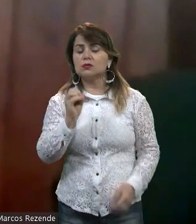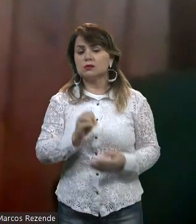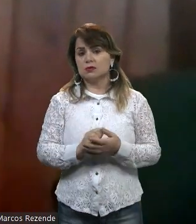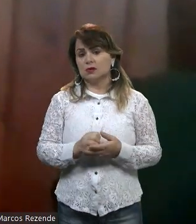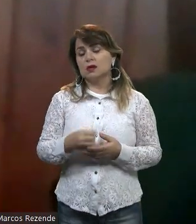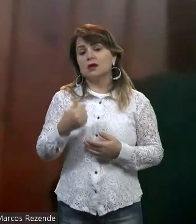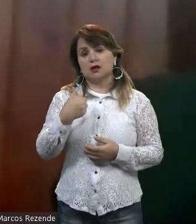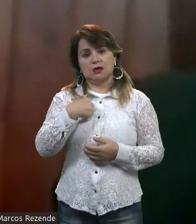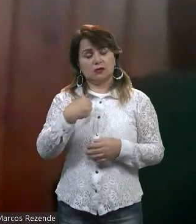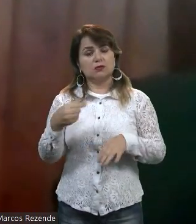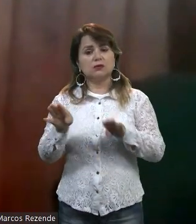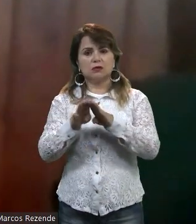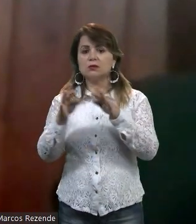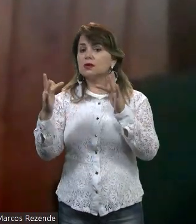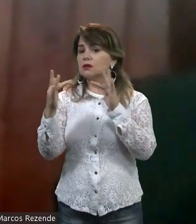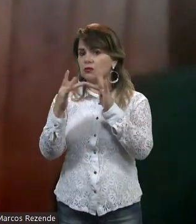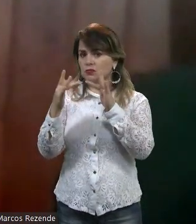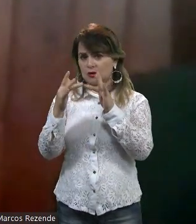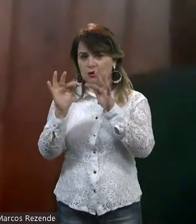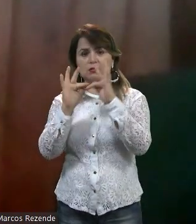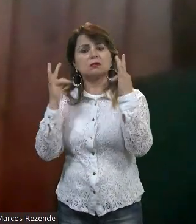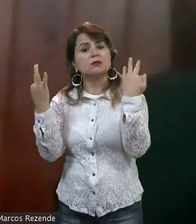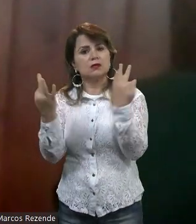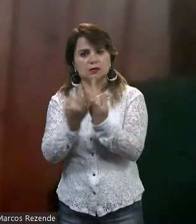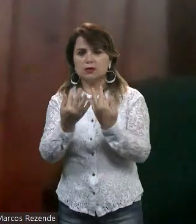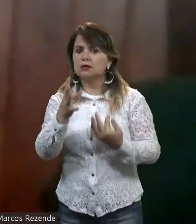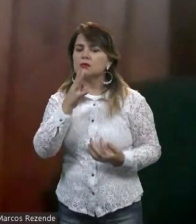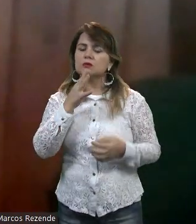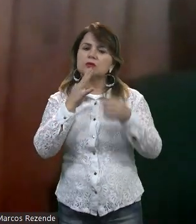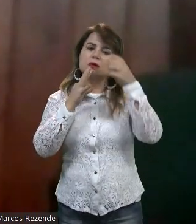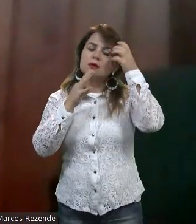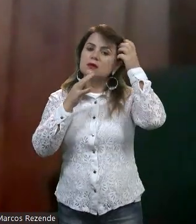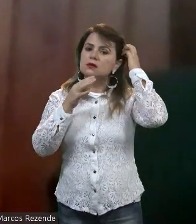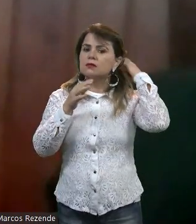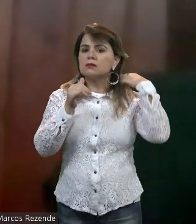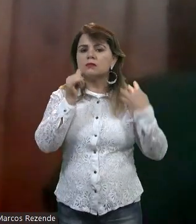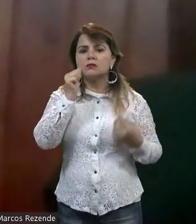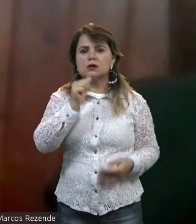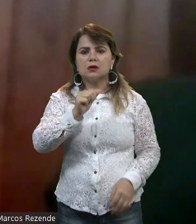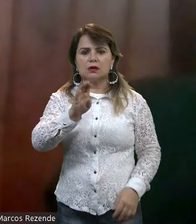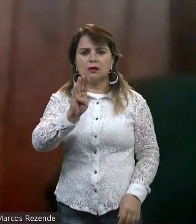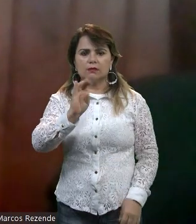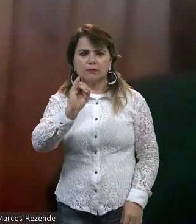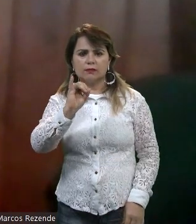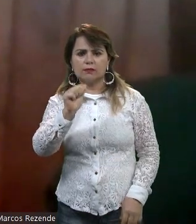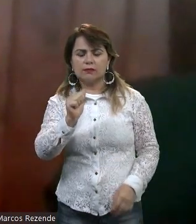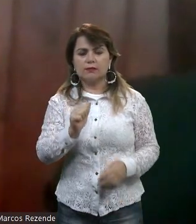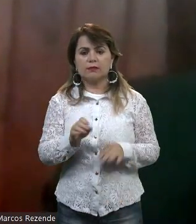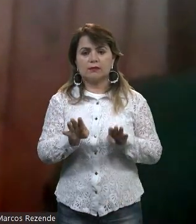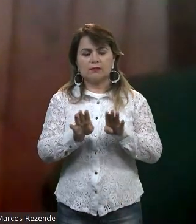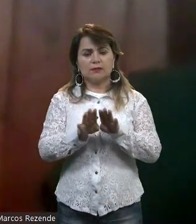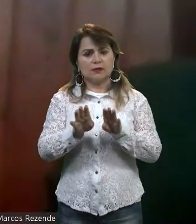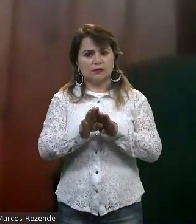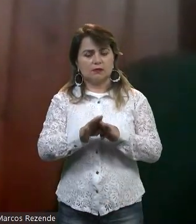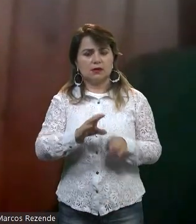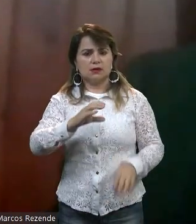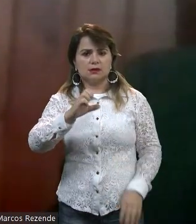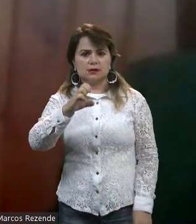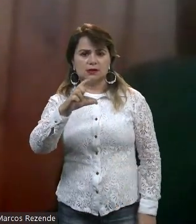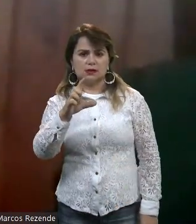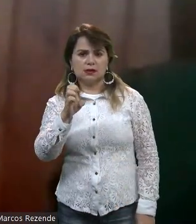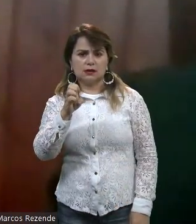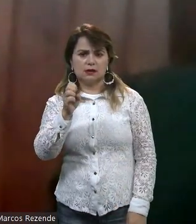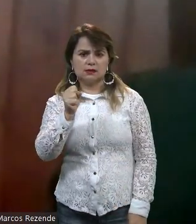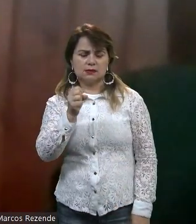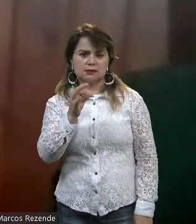bom contato, conheço a família, a Bia, a Celisa, Celeste,